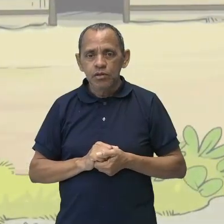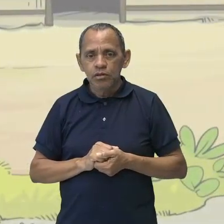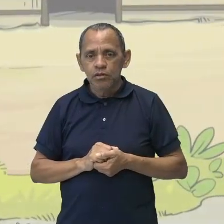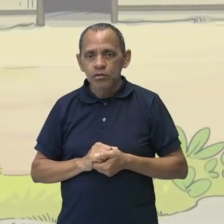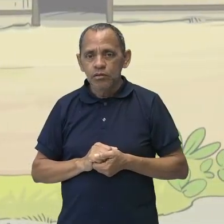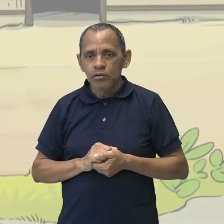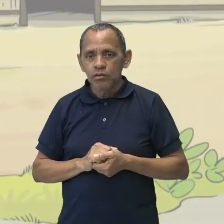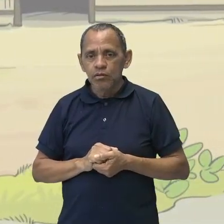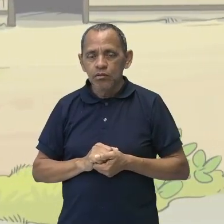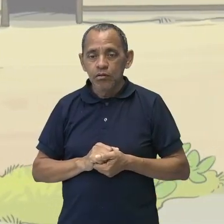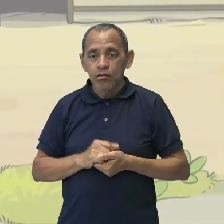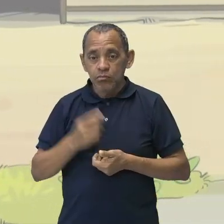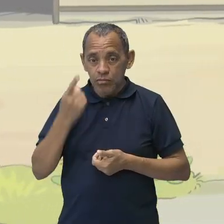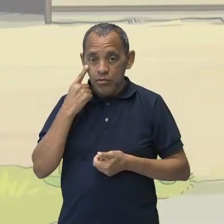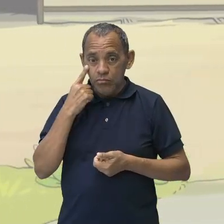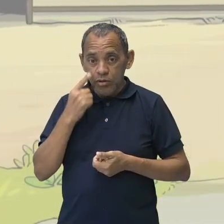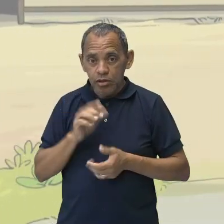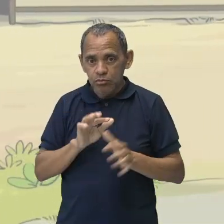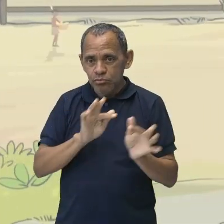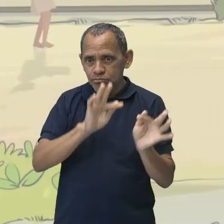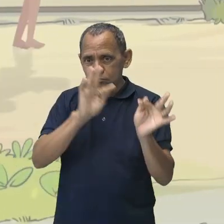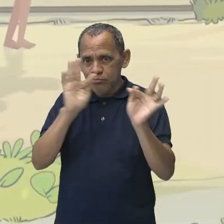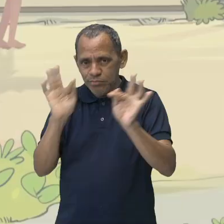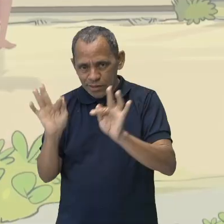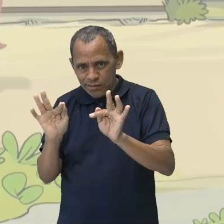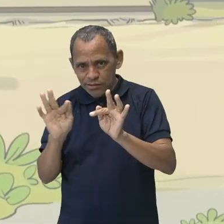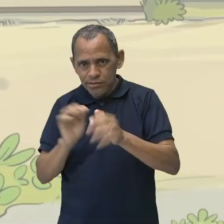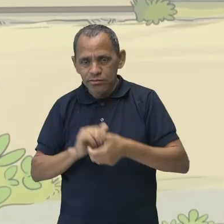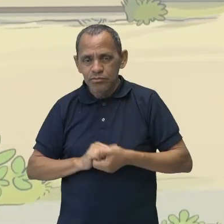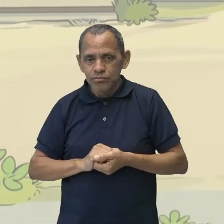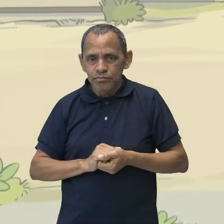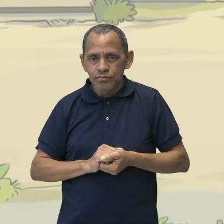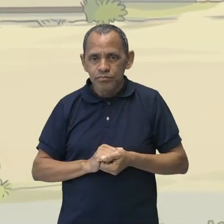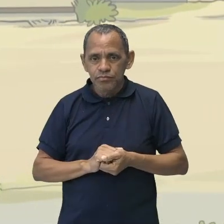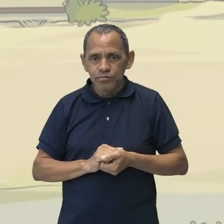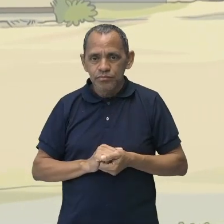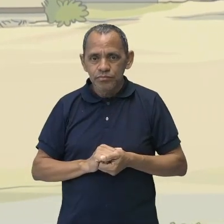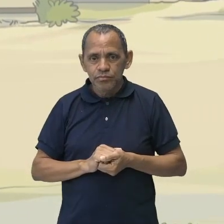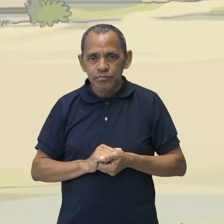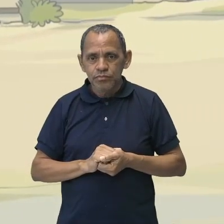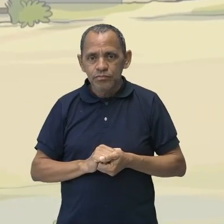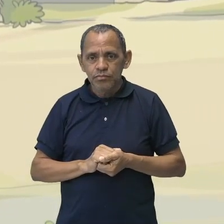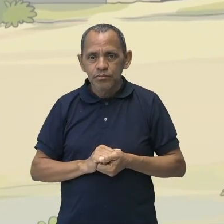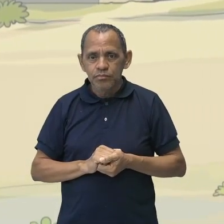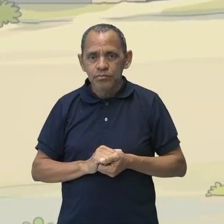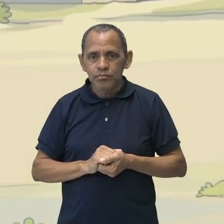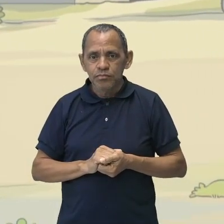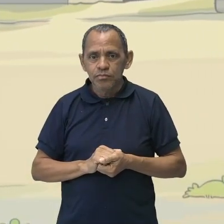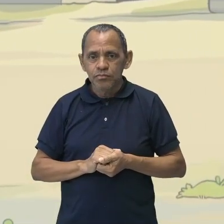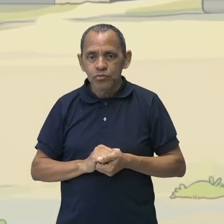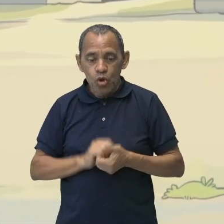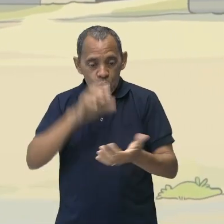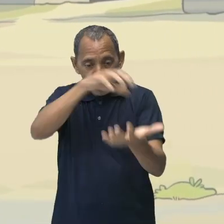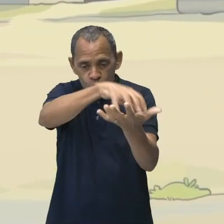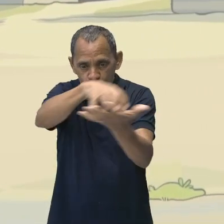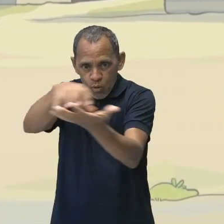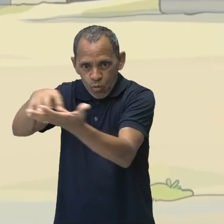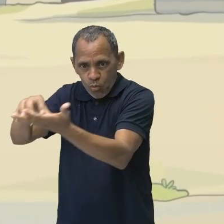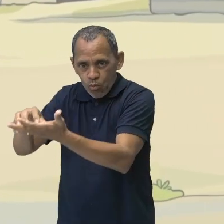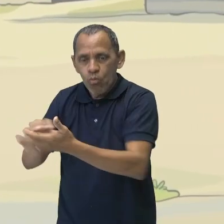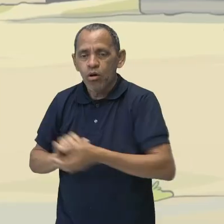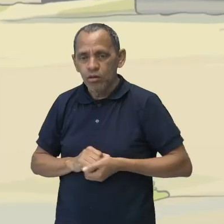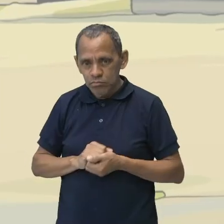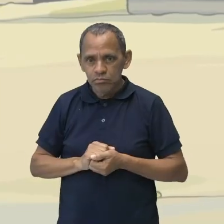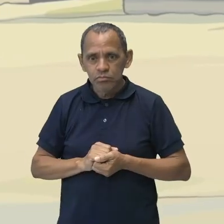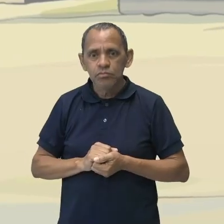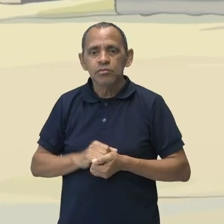Em uma aldeia da tribo Macuxi, vivia um índio forte e inteligente. Ele se apaixonou por uma bela índia da